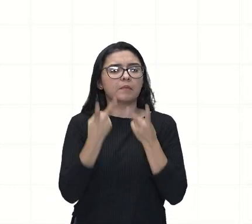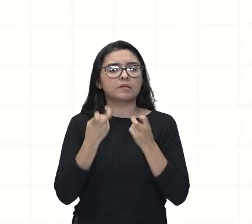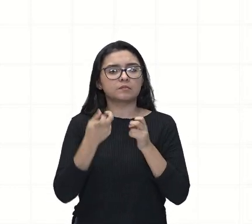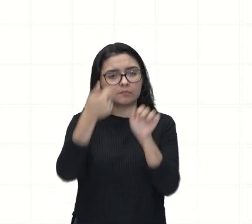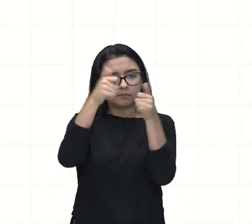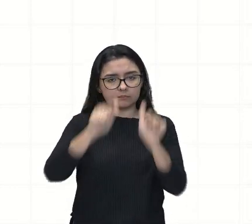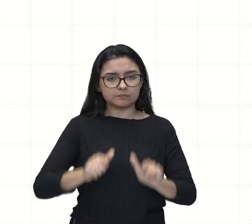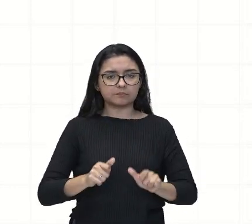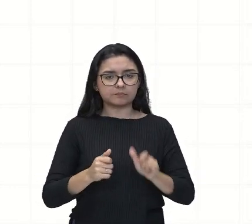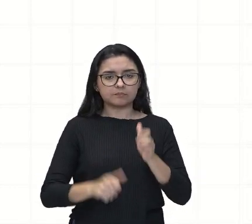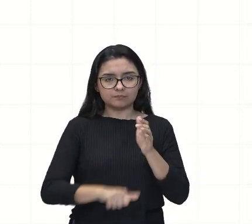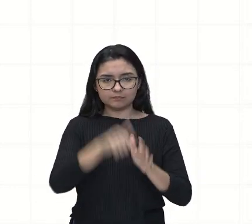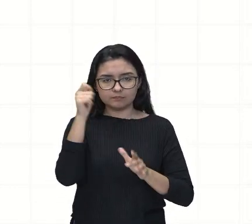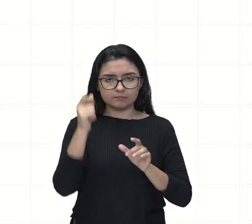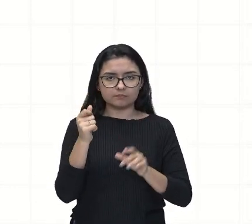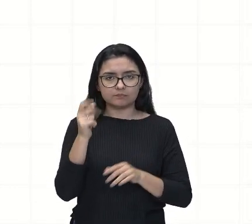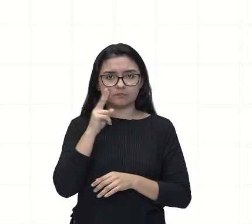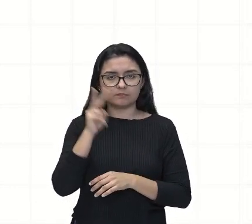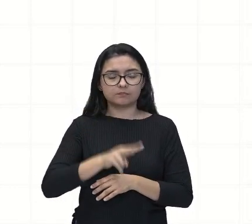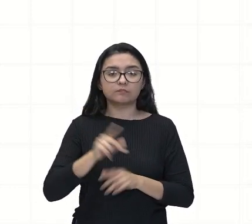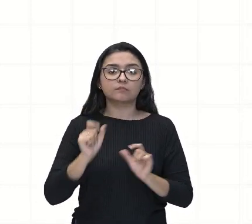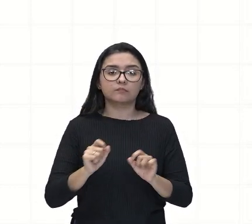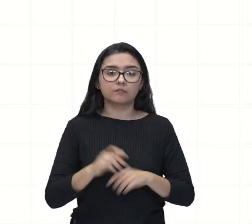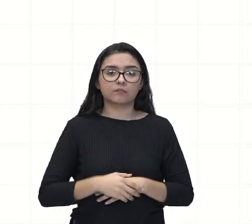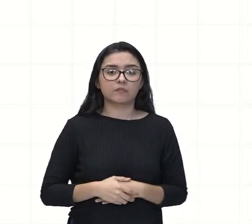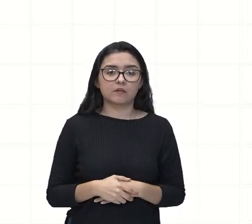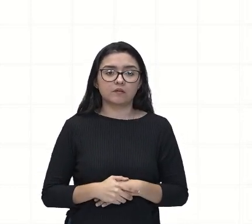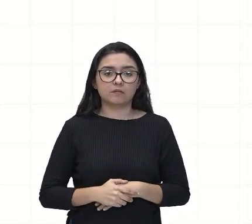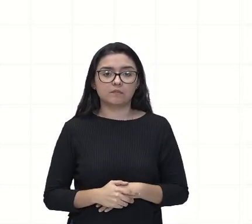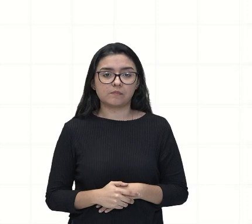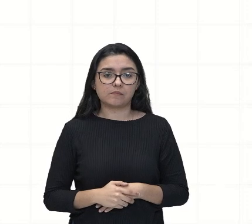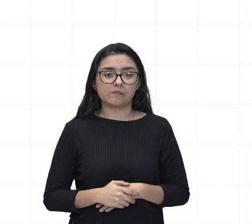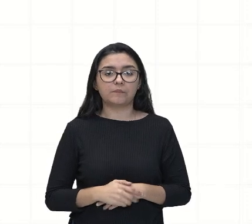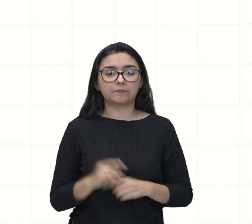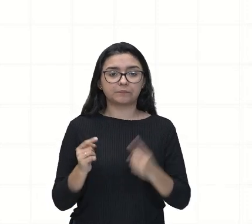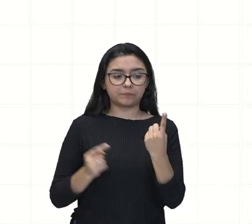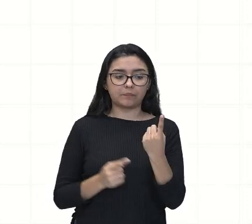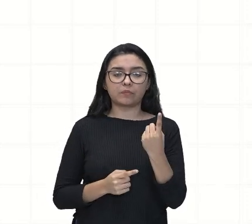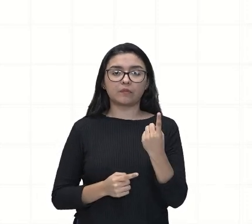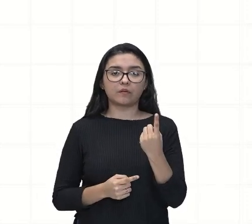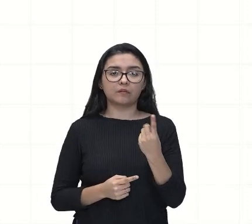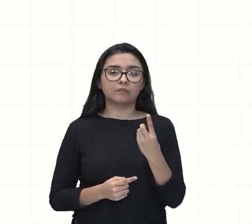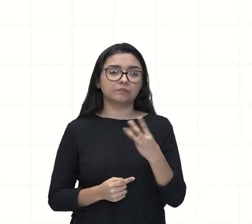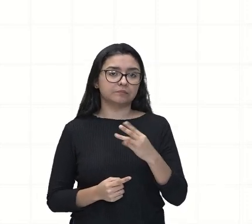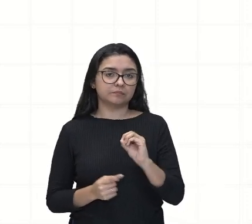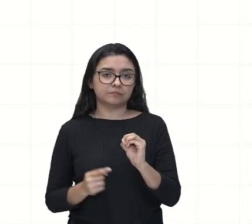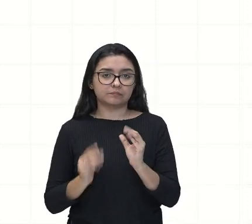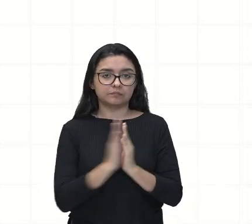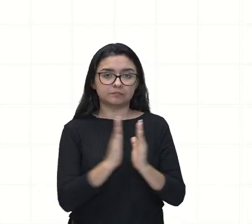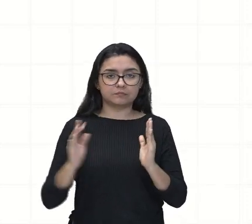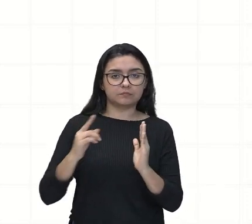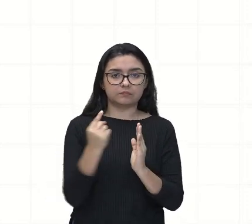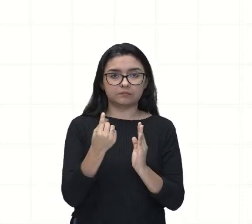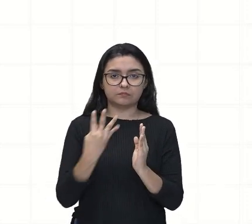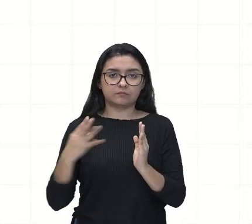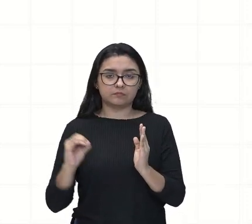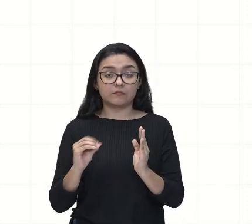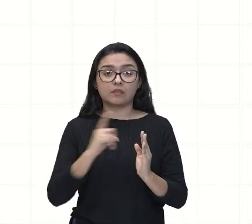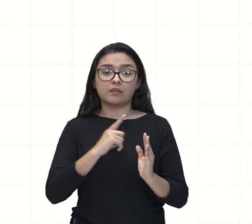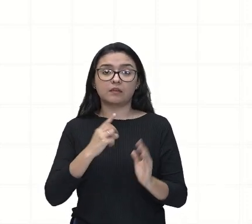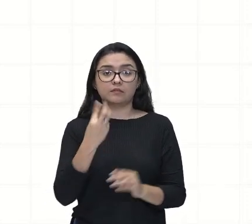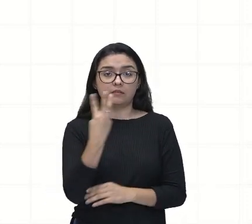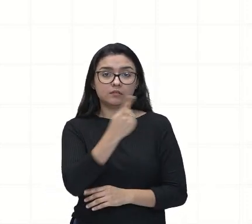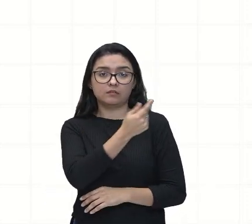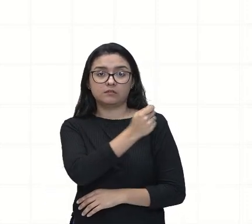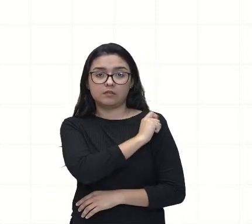na primeira leitura? Que entre 1,30 e 1,40, eu vou ter 3 alunos.